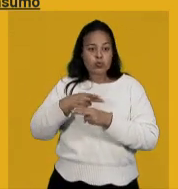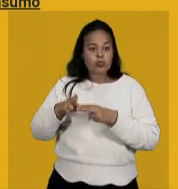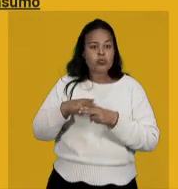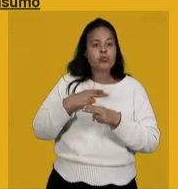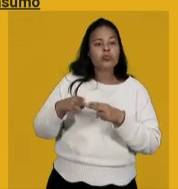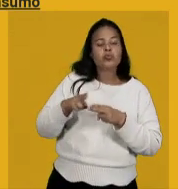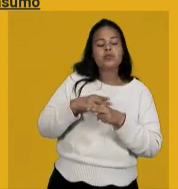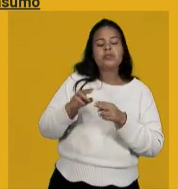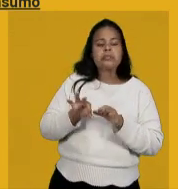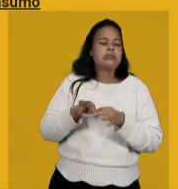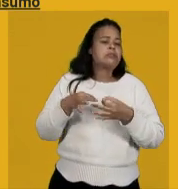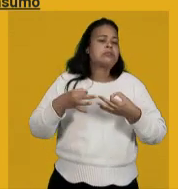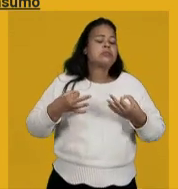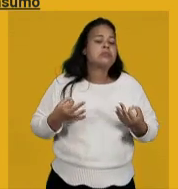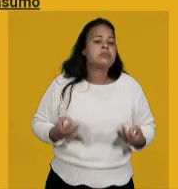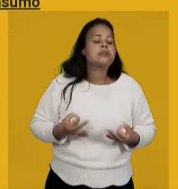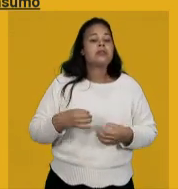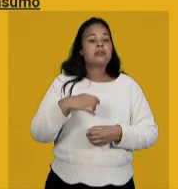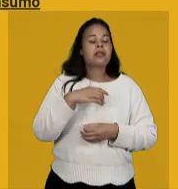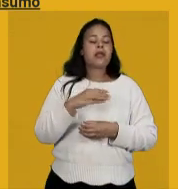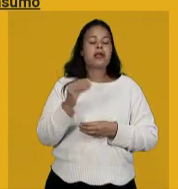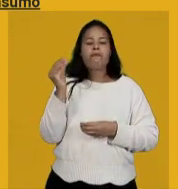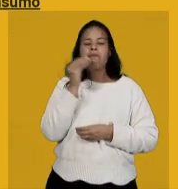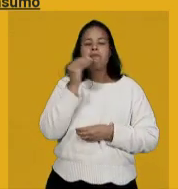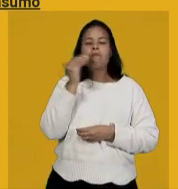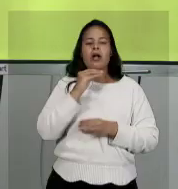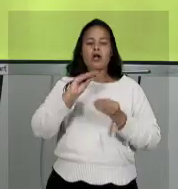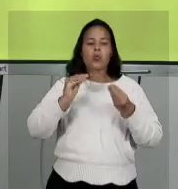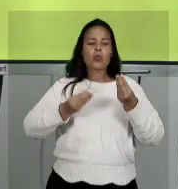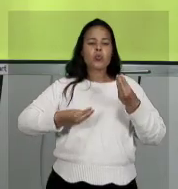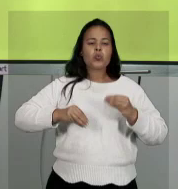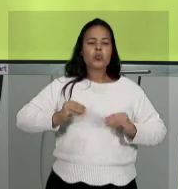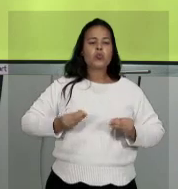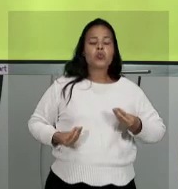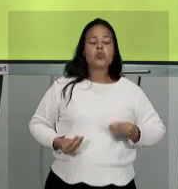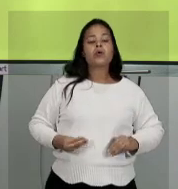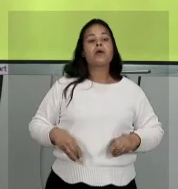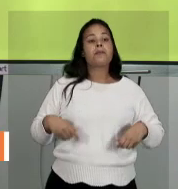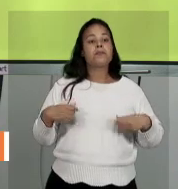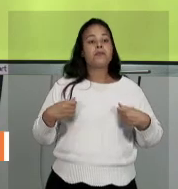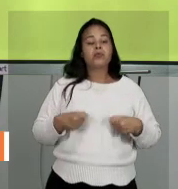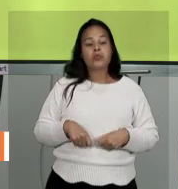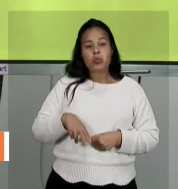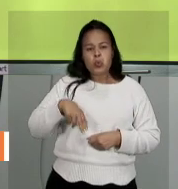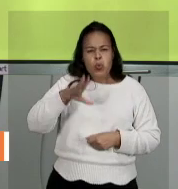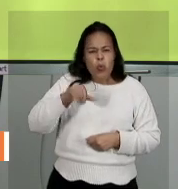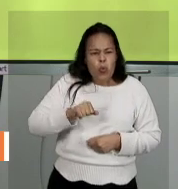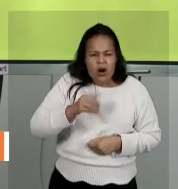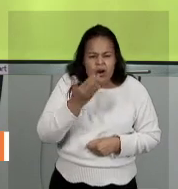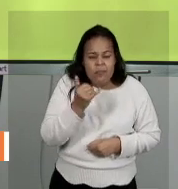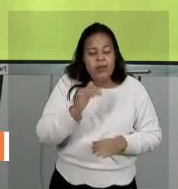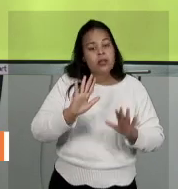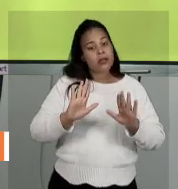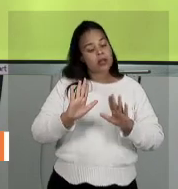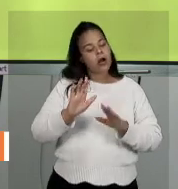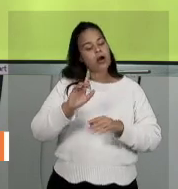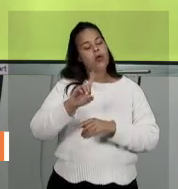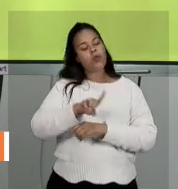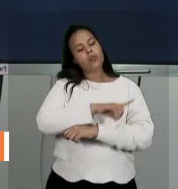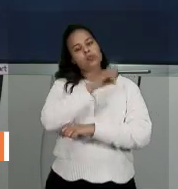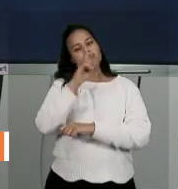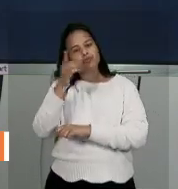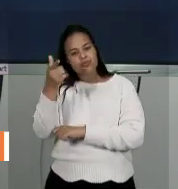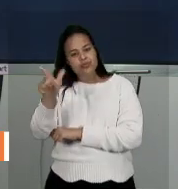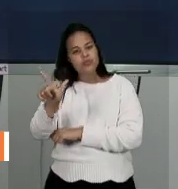têm fibras, são pobres em nutrientes e seu consumo deve ser esporádico, né? Nunca mais comer, uma vez ou outra, tá?